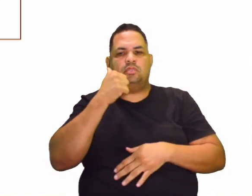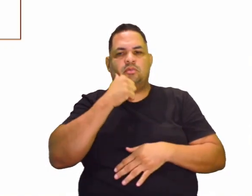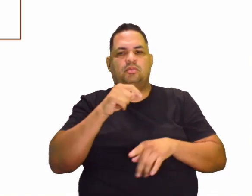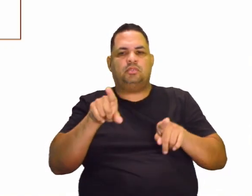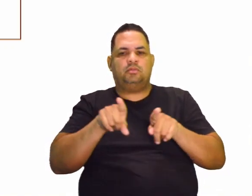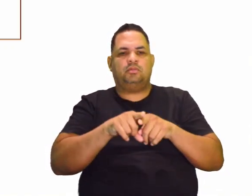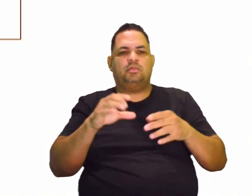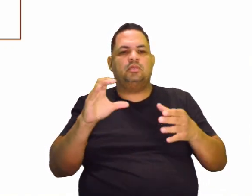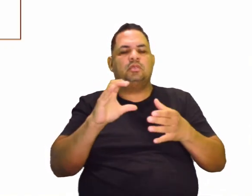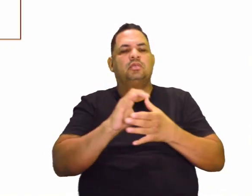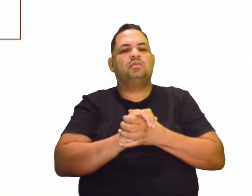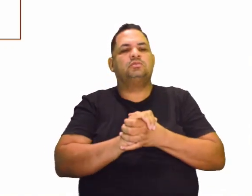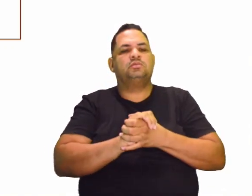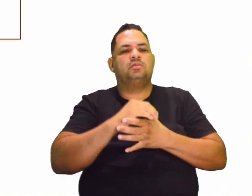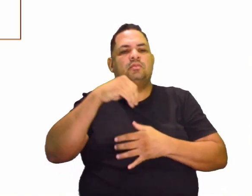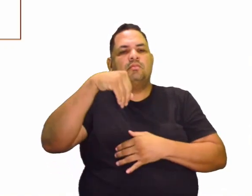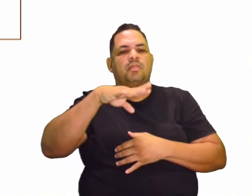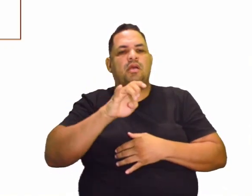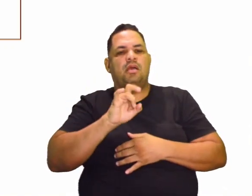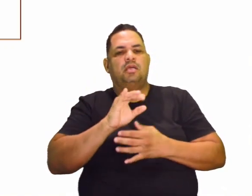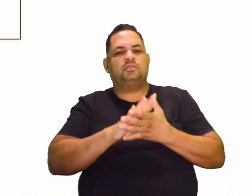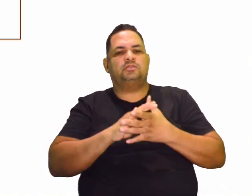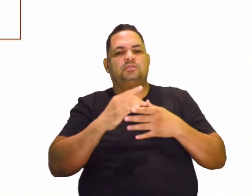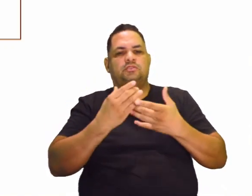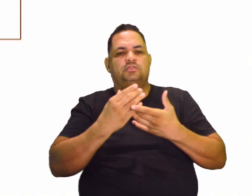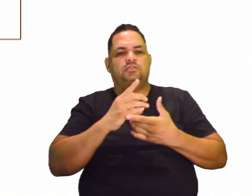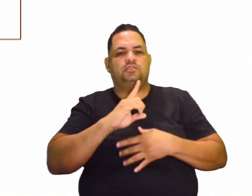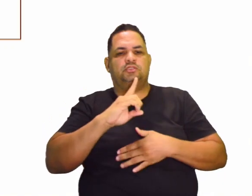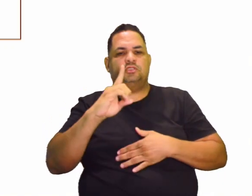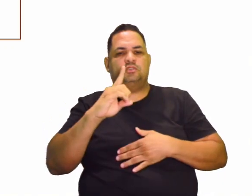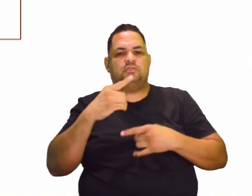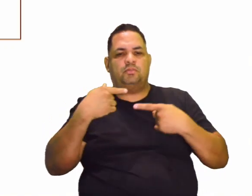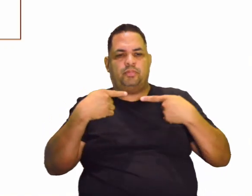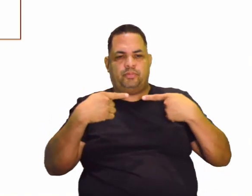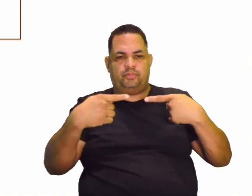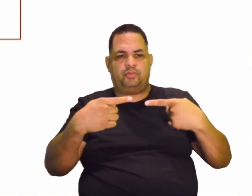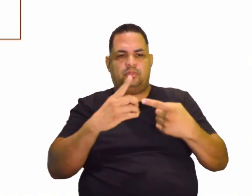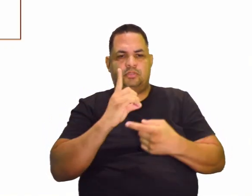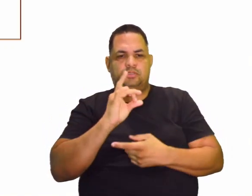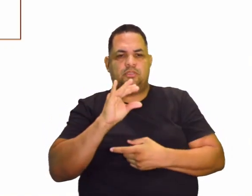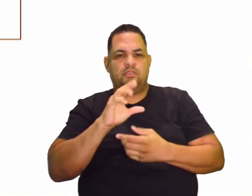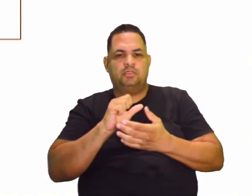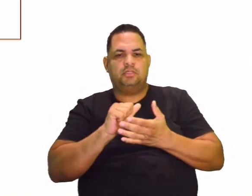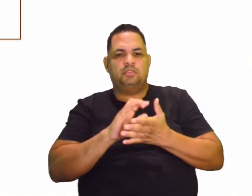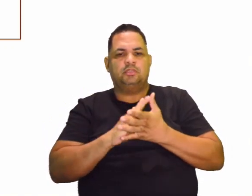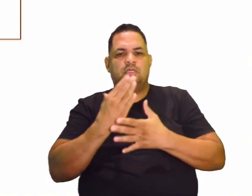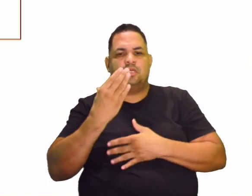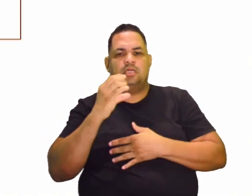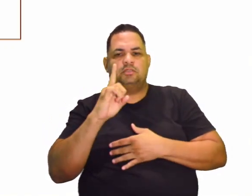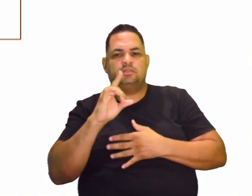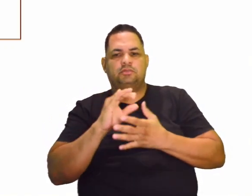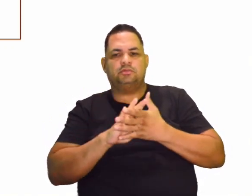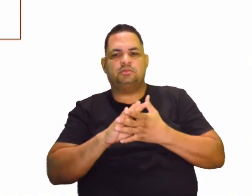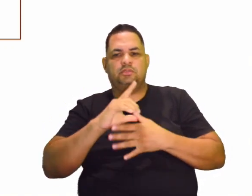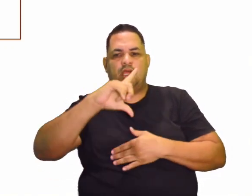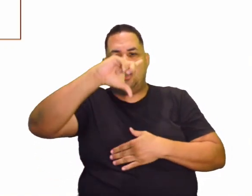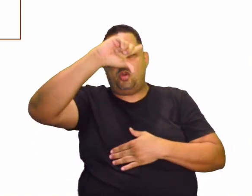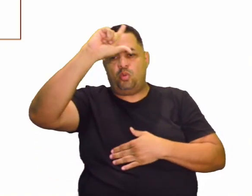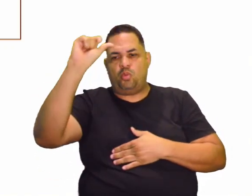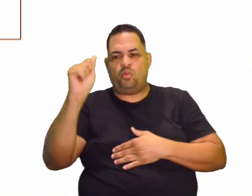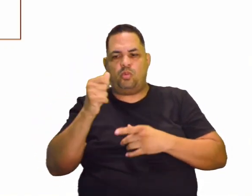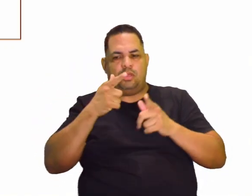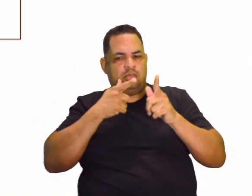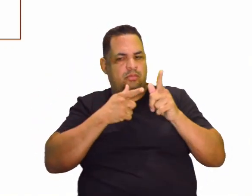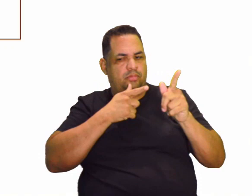Marte, deus da guerra, Diana, deusa da castidade, da lua e da caça. E aqui